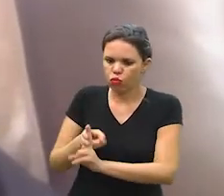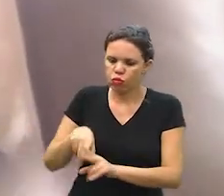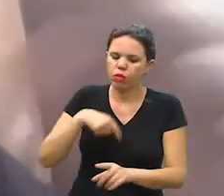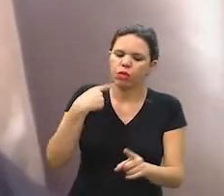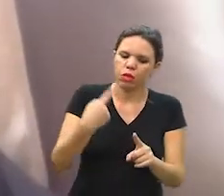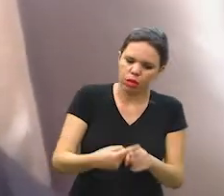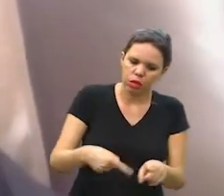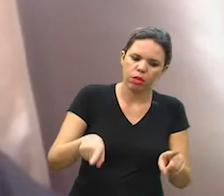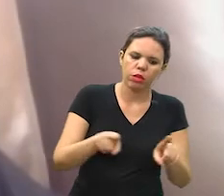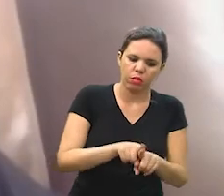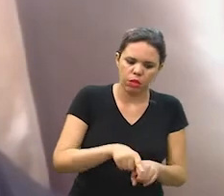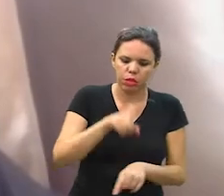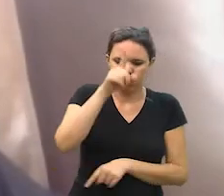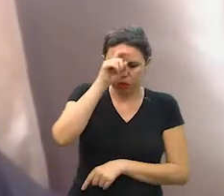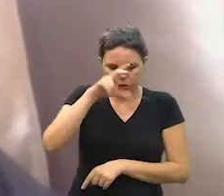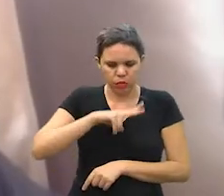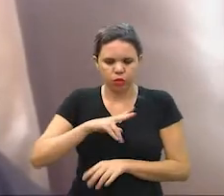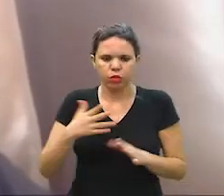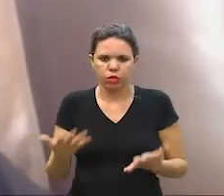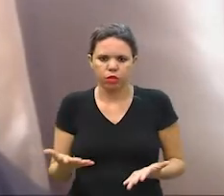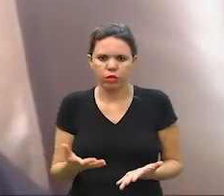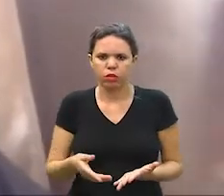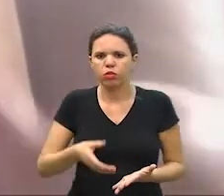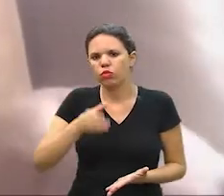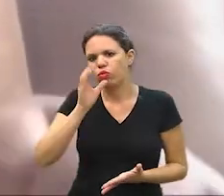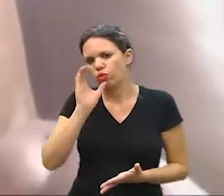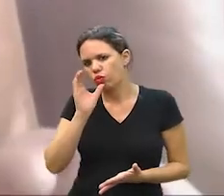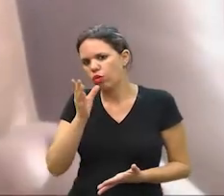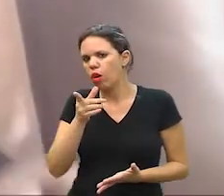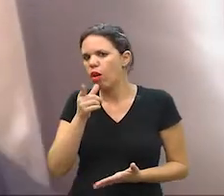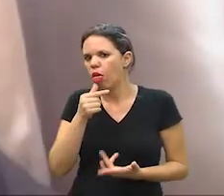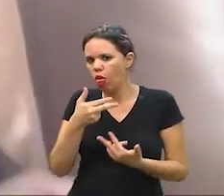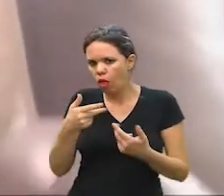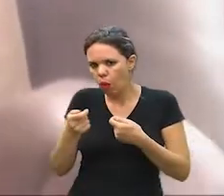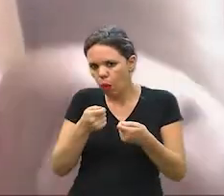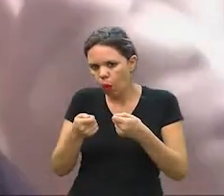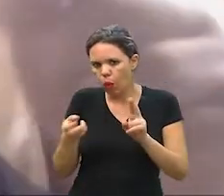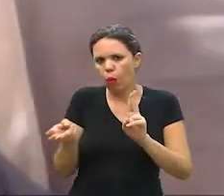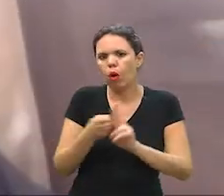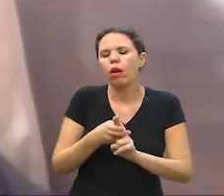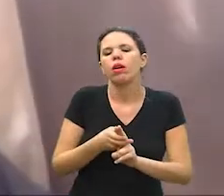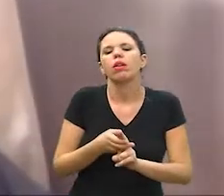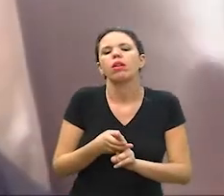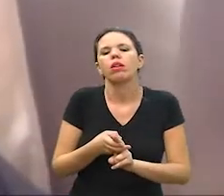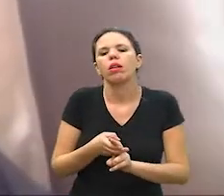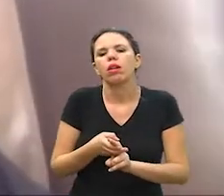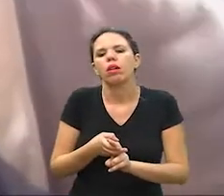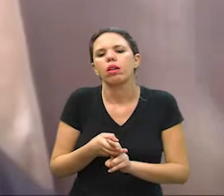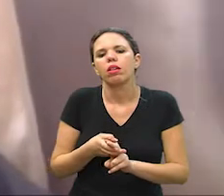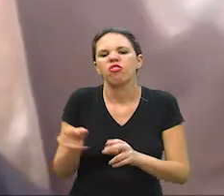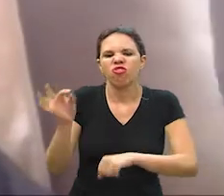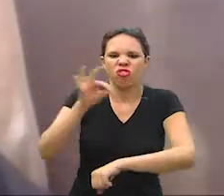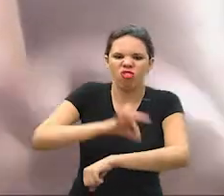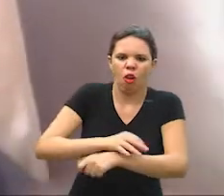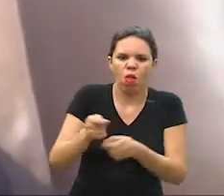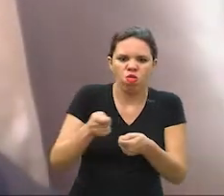e da rede particular, porque ele bebe a água que é controlada pelo SUS, ele vê a dengue, quem controla o mosquito é o